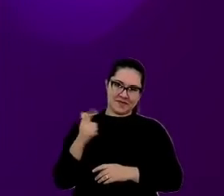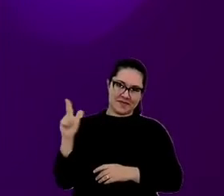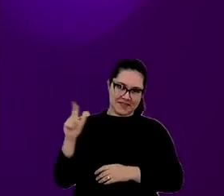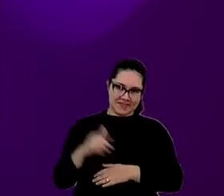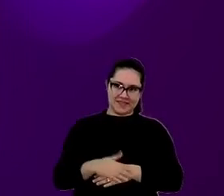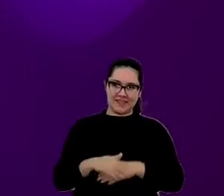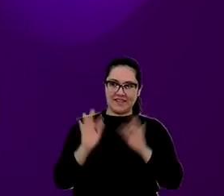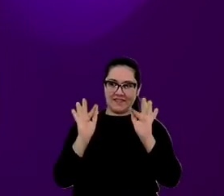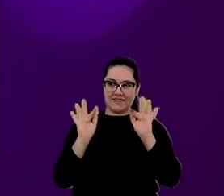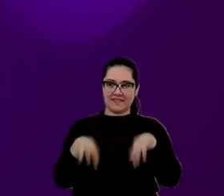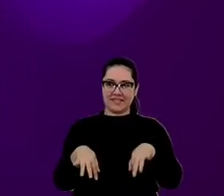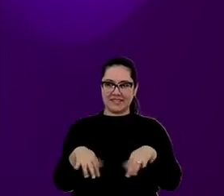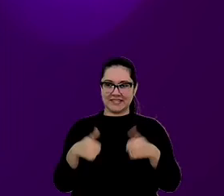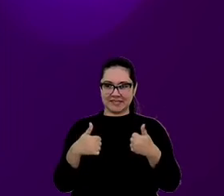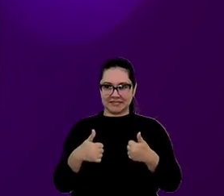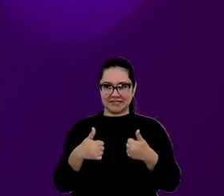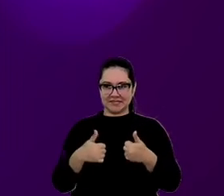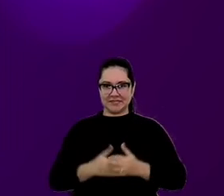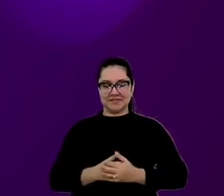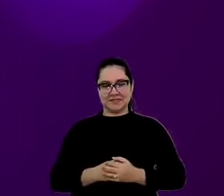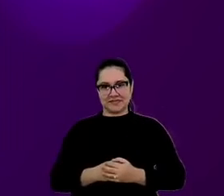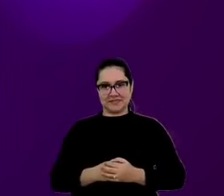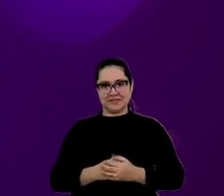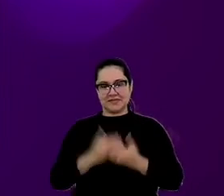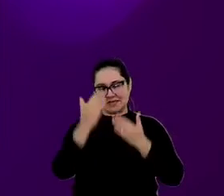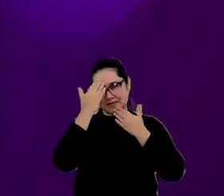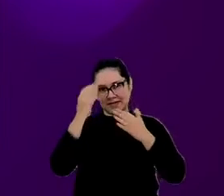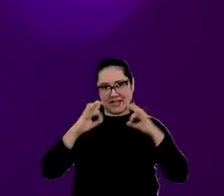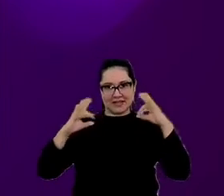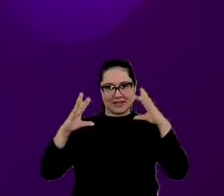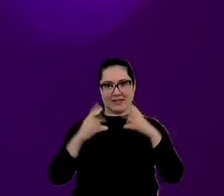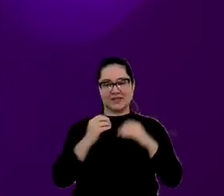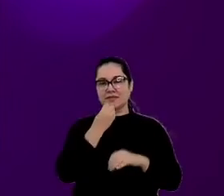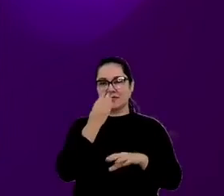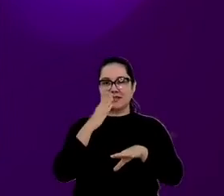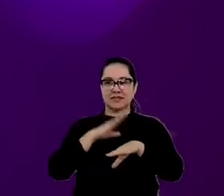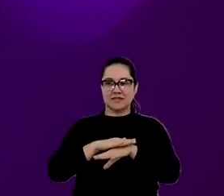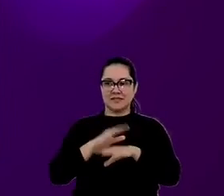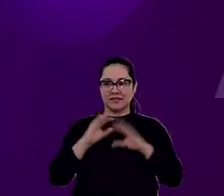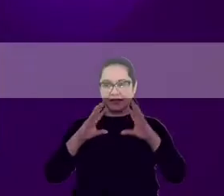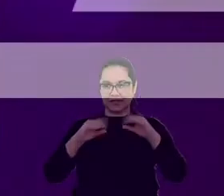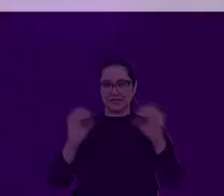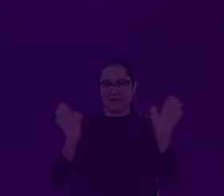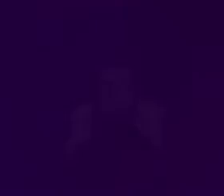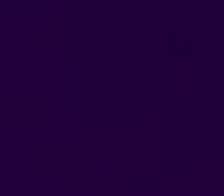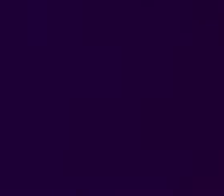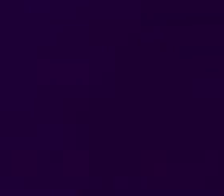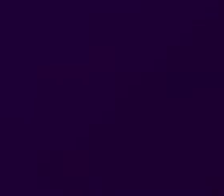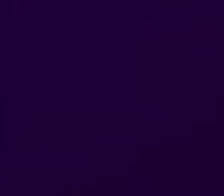finalmente, o fechamento do nosso Summit. Obrigado a todos, boa noite, bom final de semana para todo mundo.